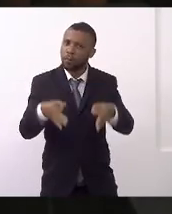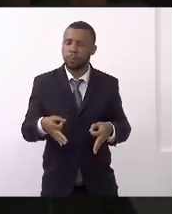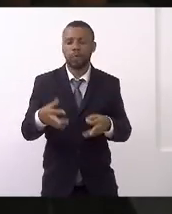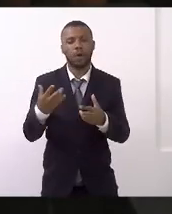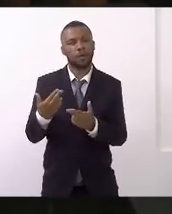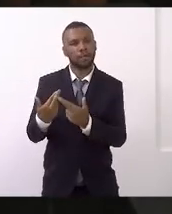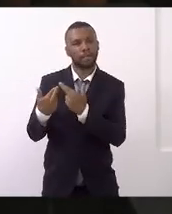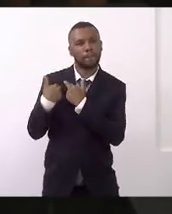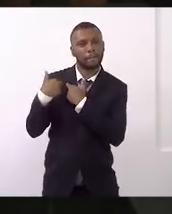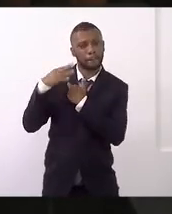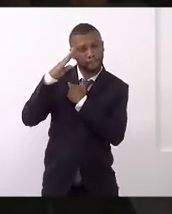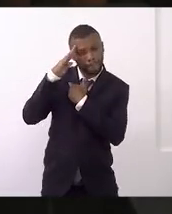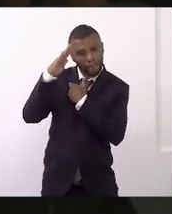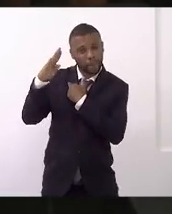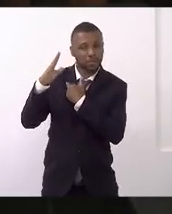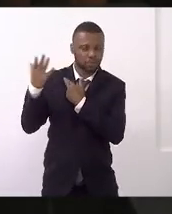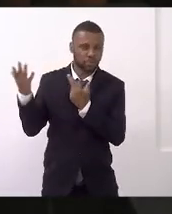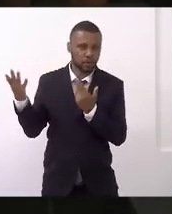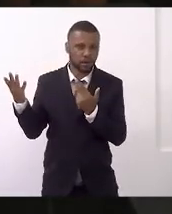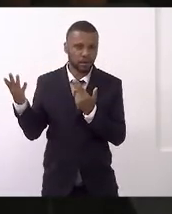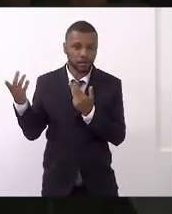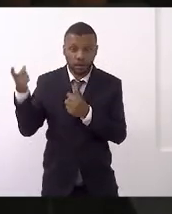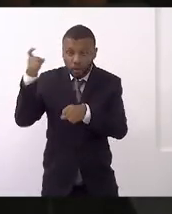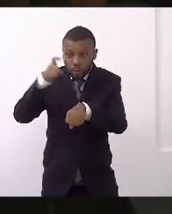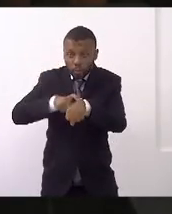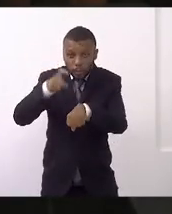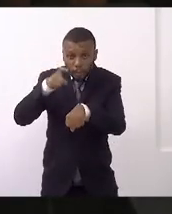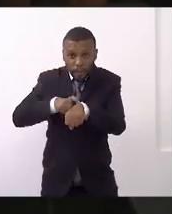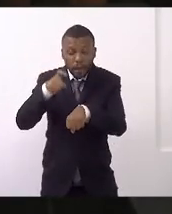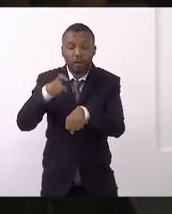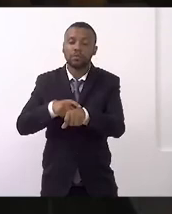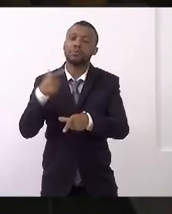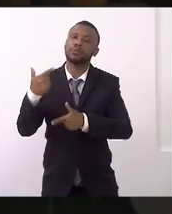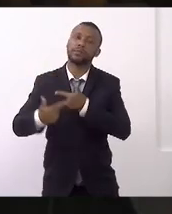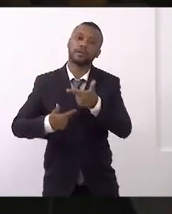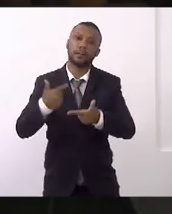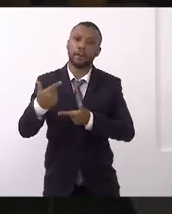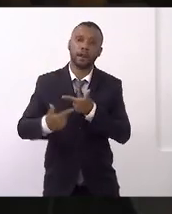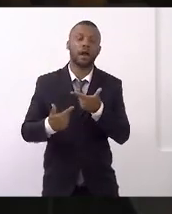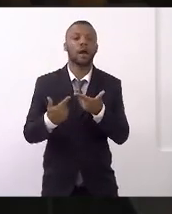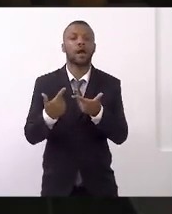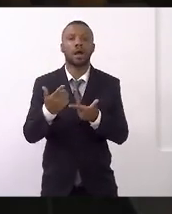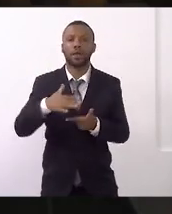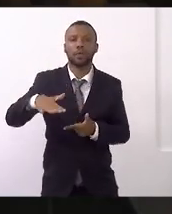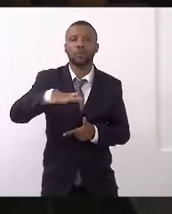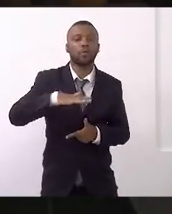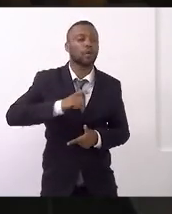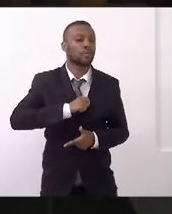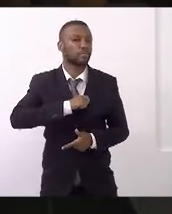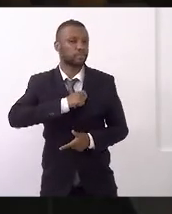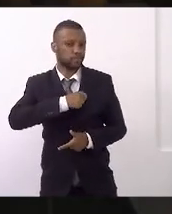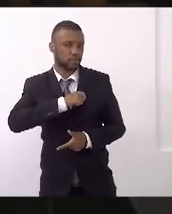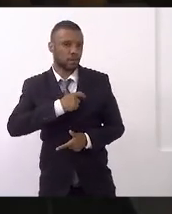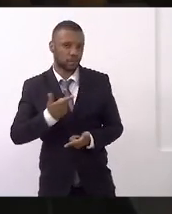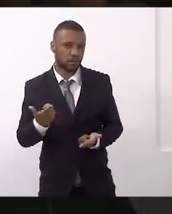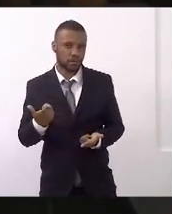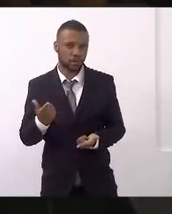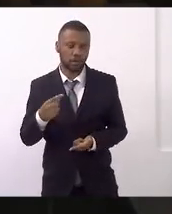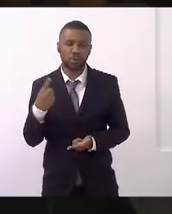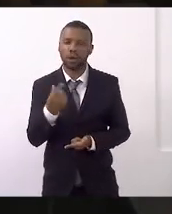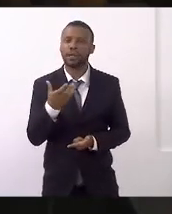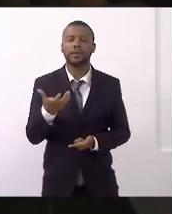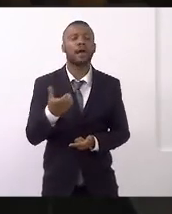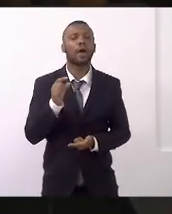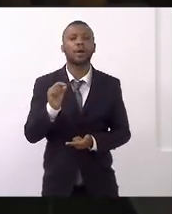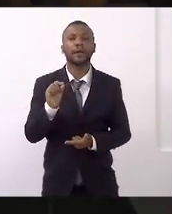e, principalmente, com responsabilidade na hora de exercer a sua atividade fiscalizatória. O que a gente quer aqui